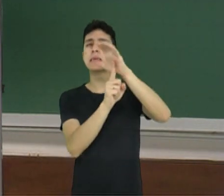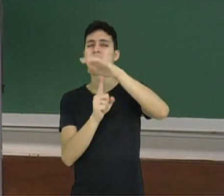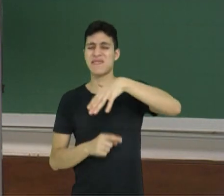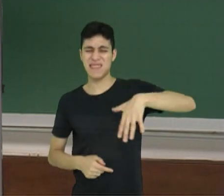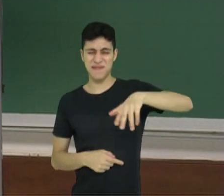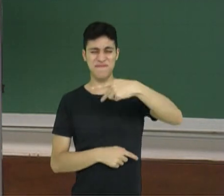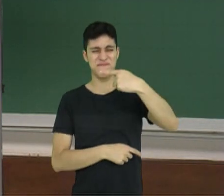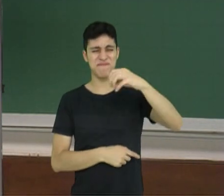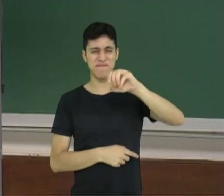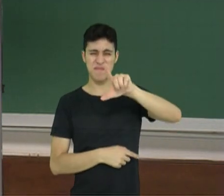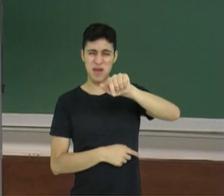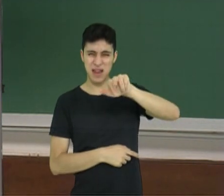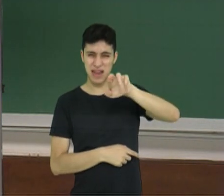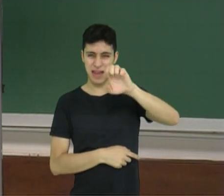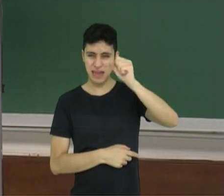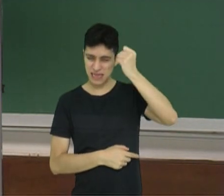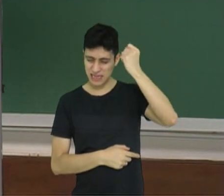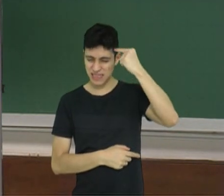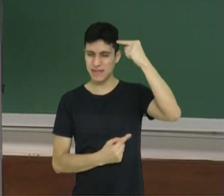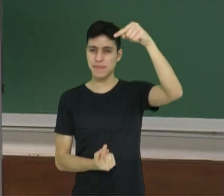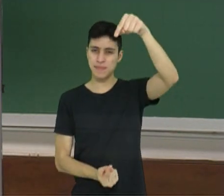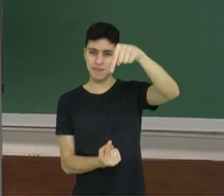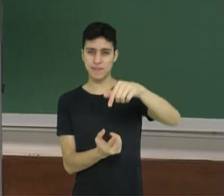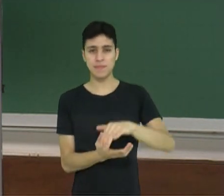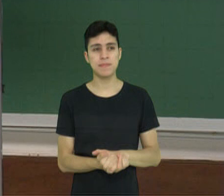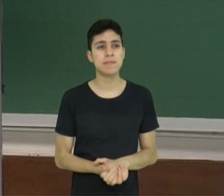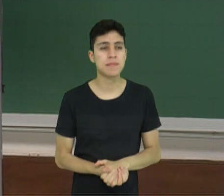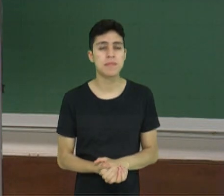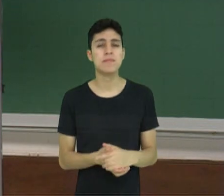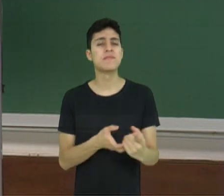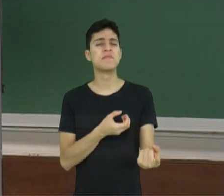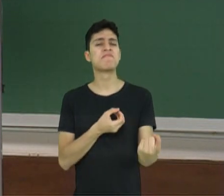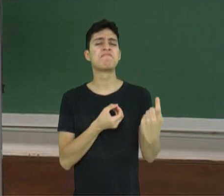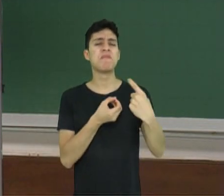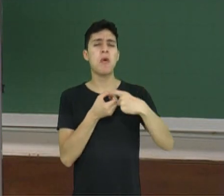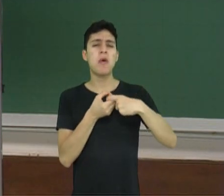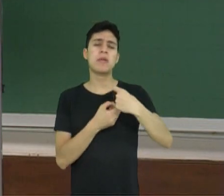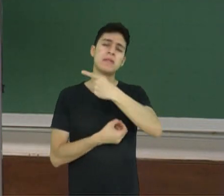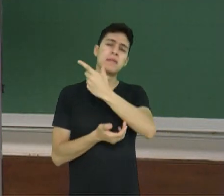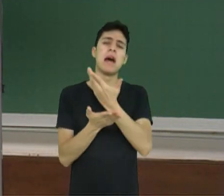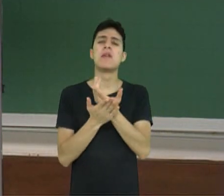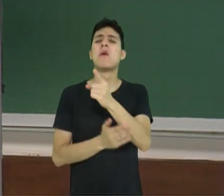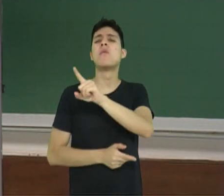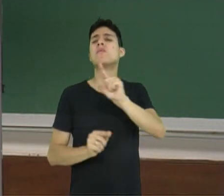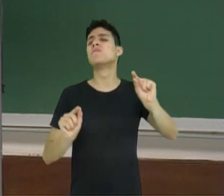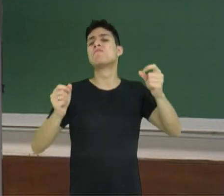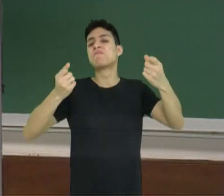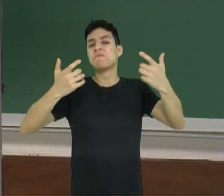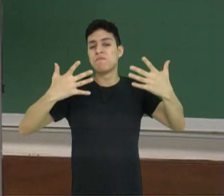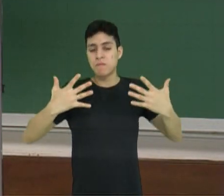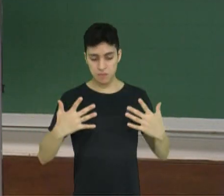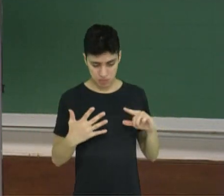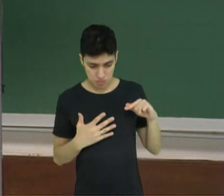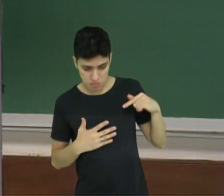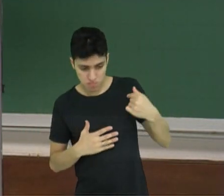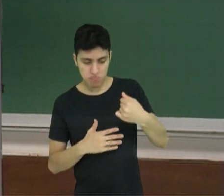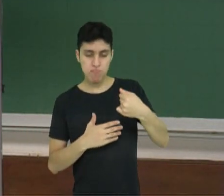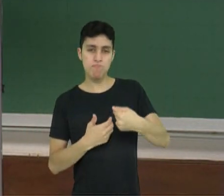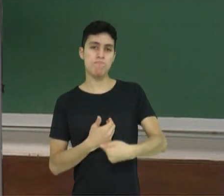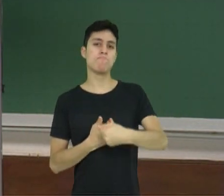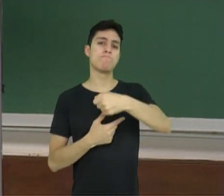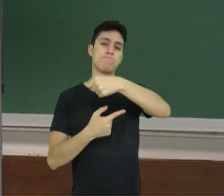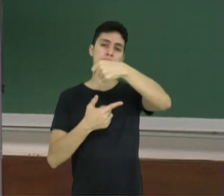polares. Relembrando a nossa última aula, nós fizemos uma retomada sobre questões sociais e migratórias no